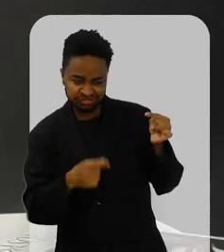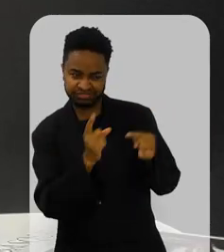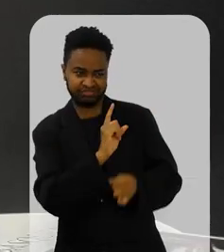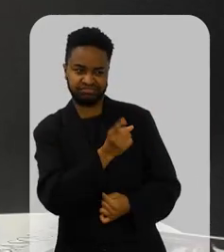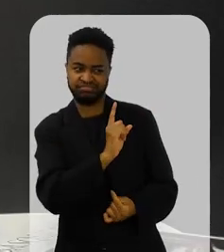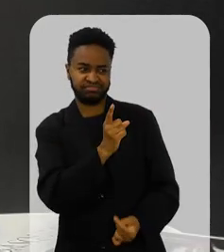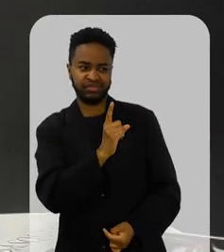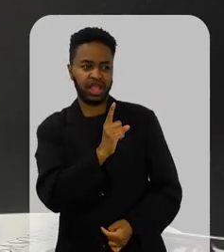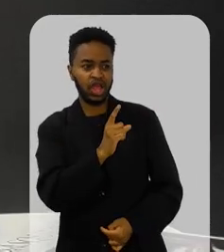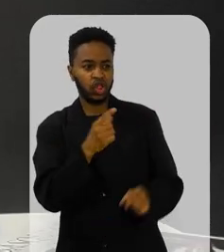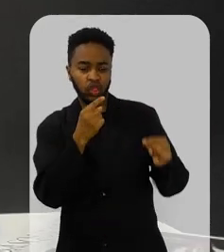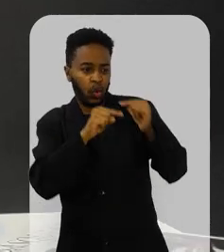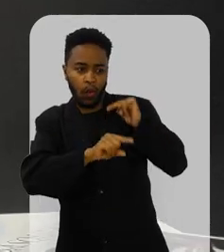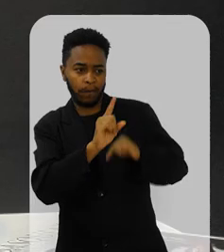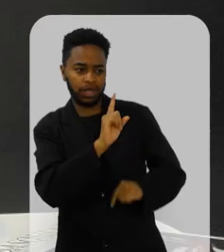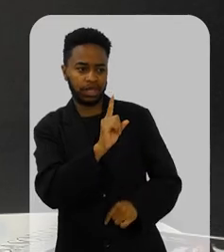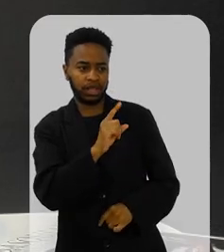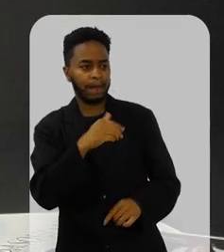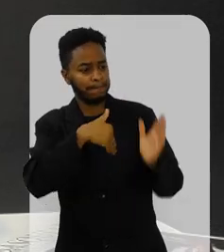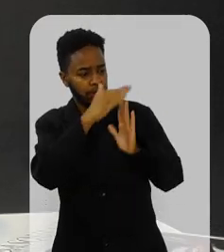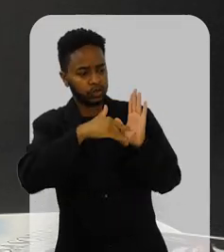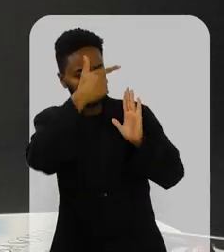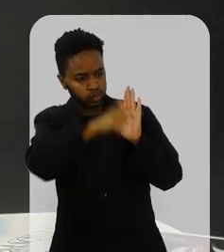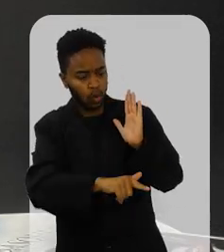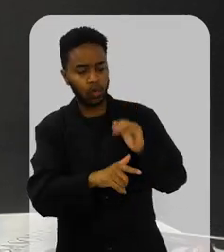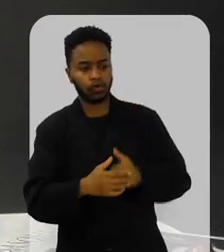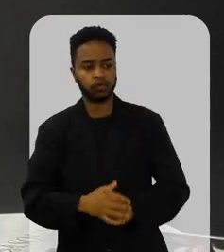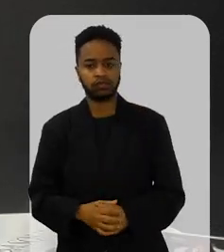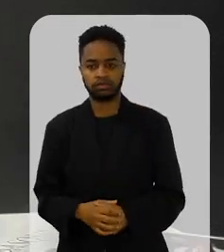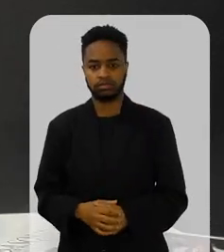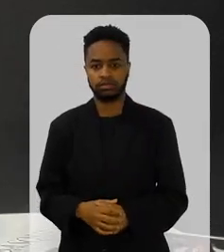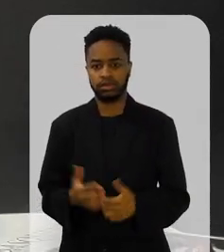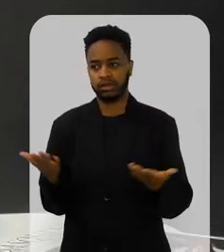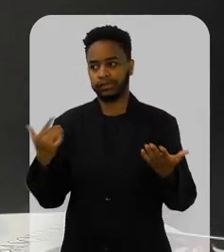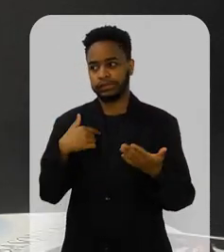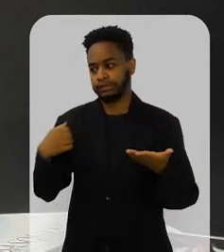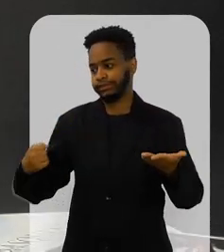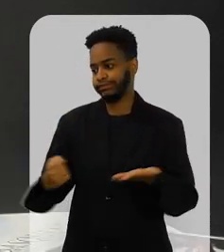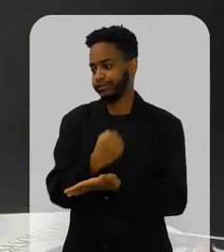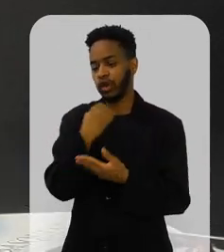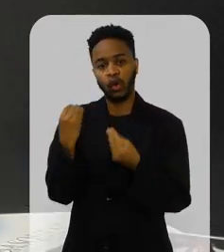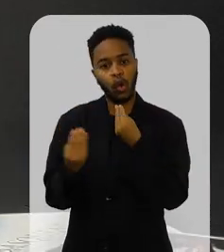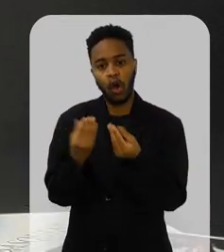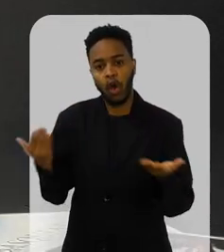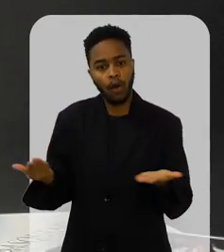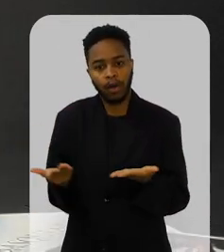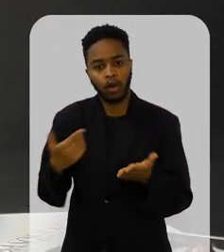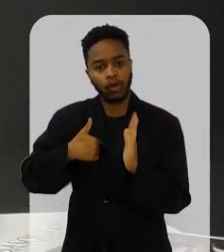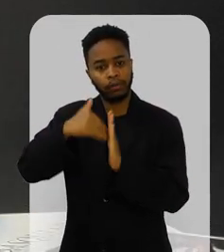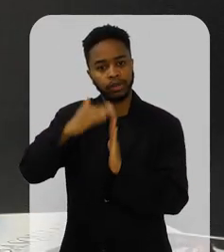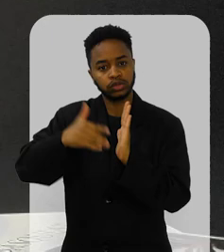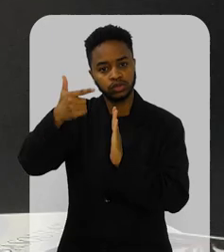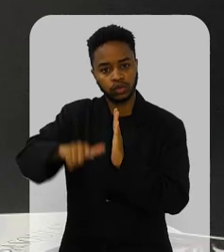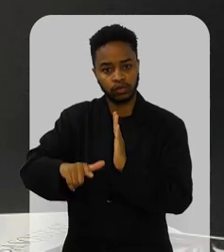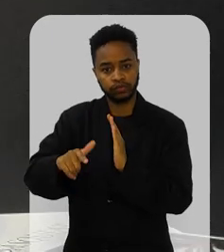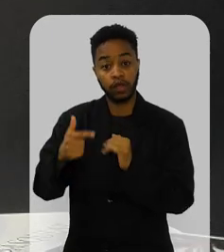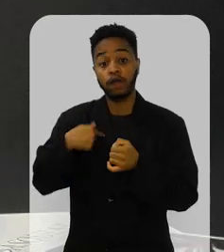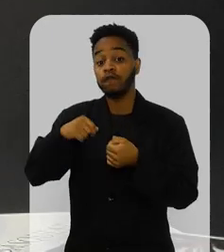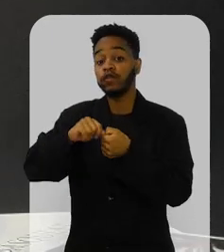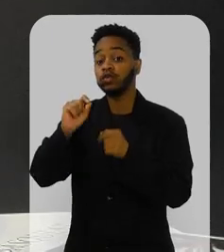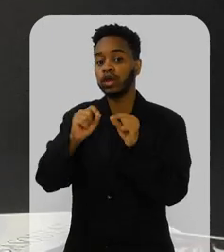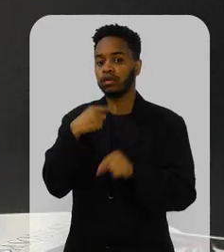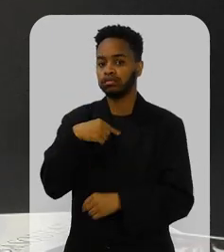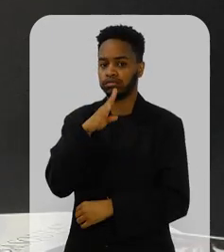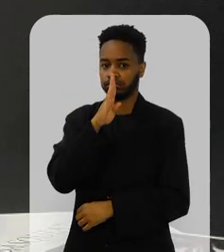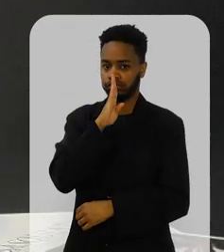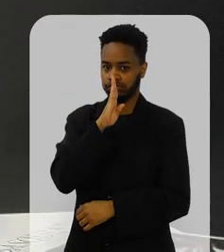China. Não é o vermelho da China. Pode pintar tudo de novo. Eu falei, puta. Como é que eu vou fazer isso nesse momento? Aí o que eu fiz? Eu